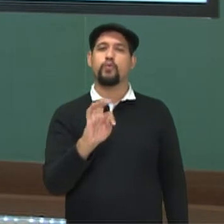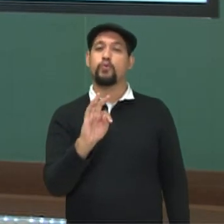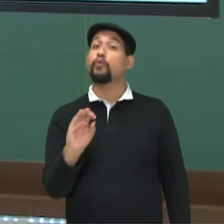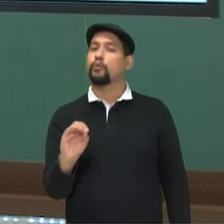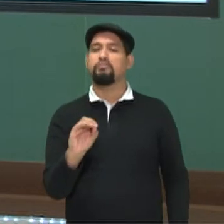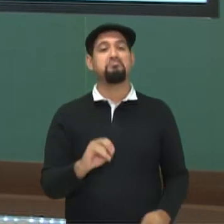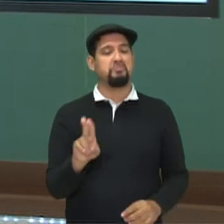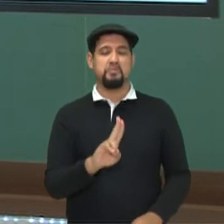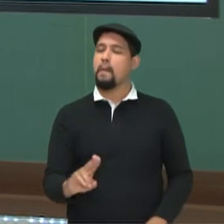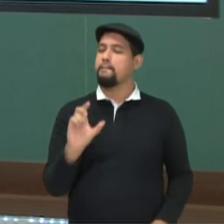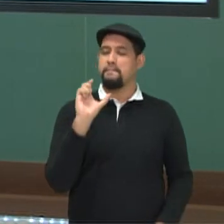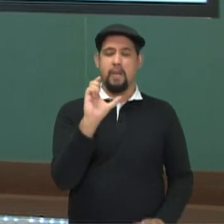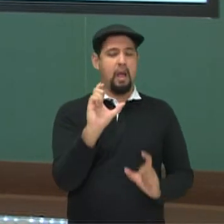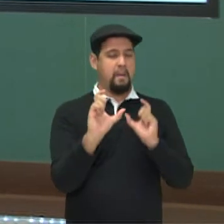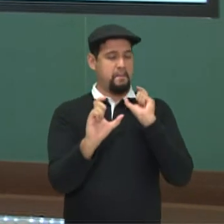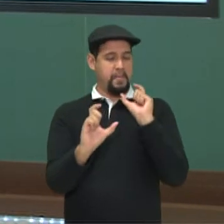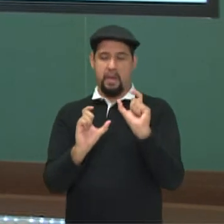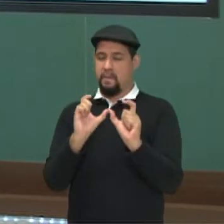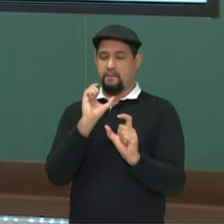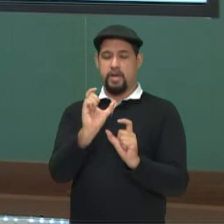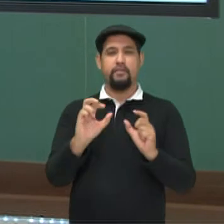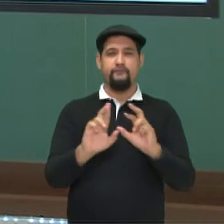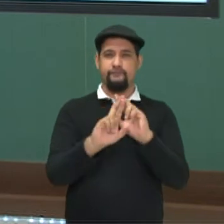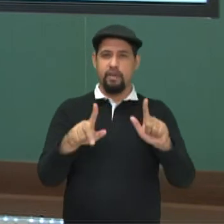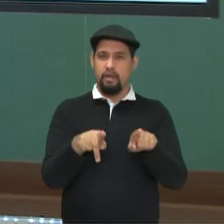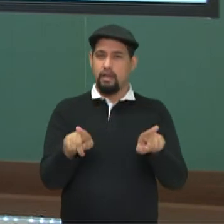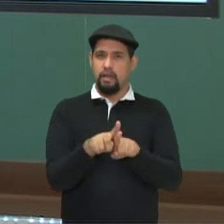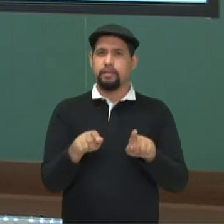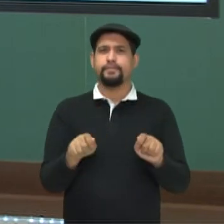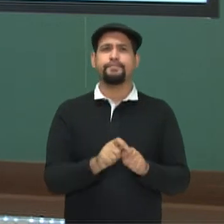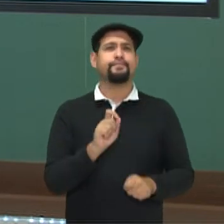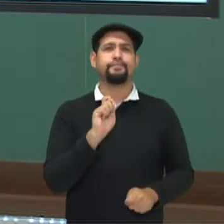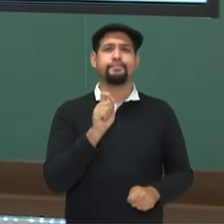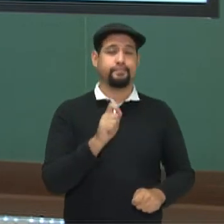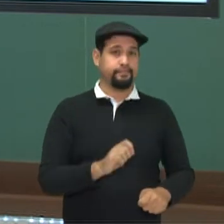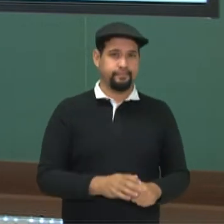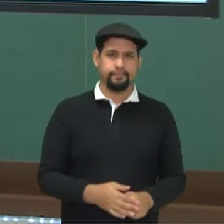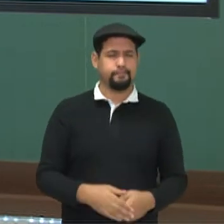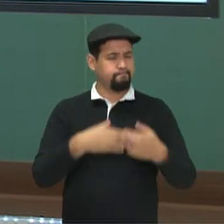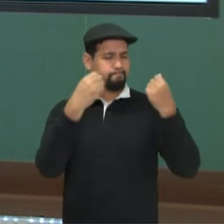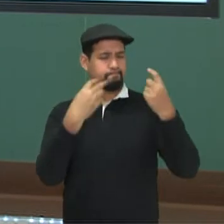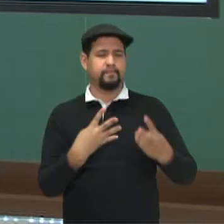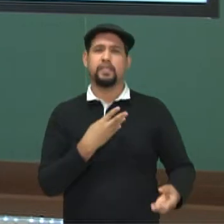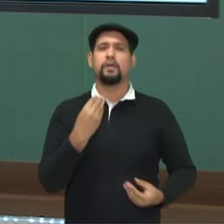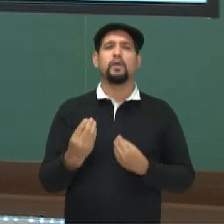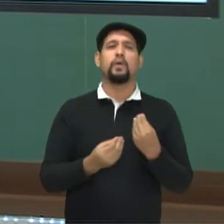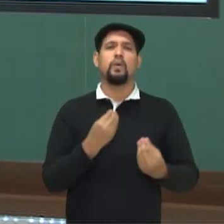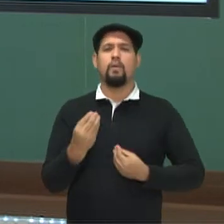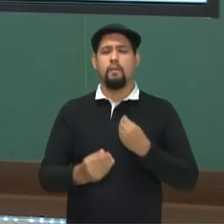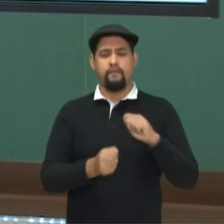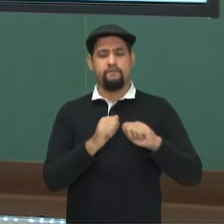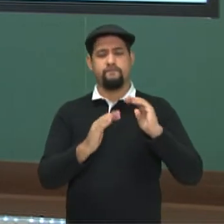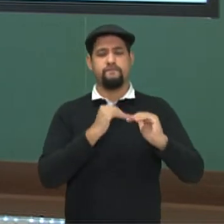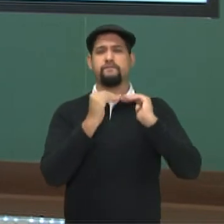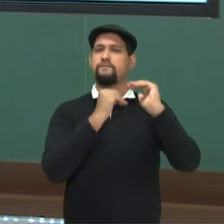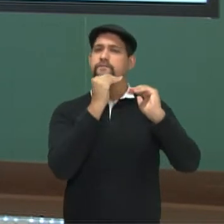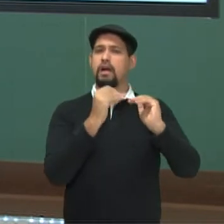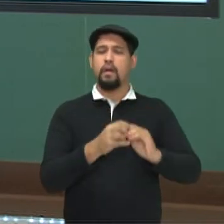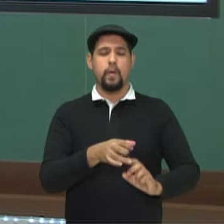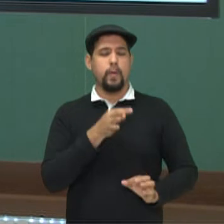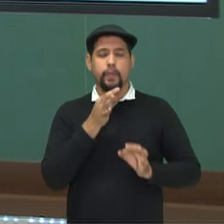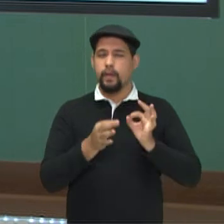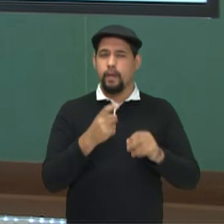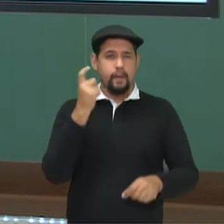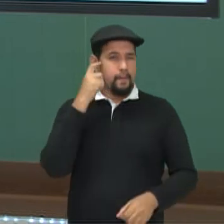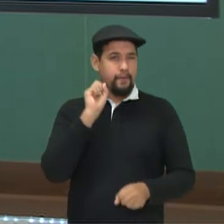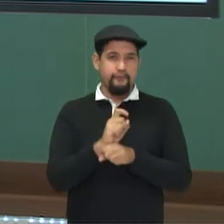mais rebuscadas, mais difíceis, para estabelecer uma crítica. Explique como se constrói essa crítica. Pensa